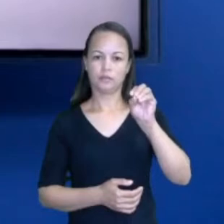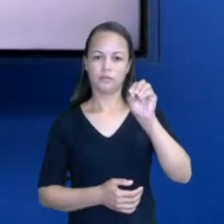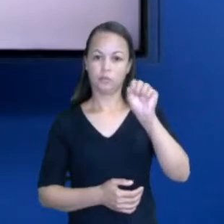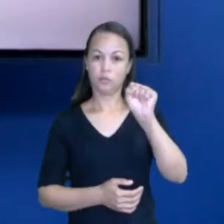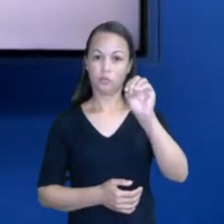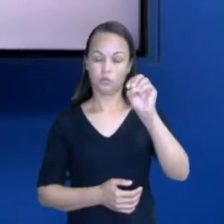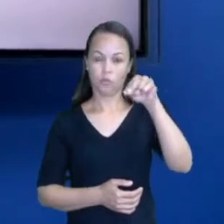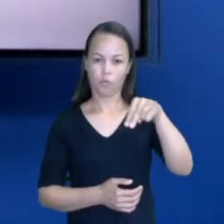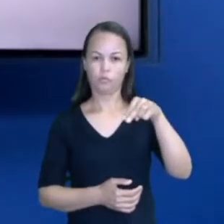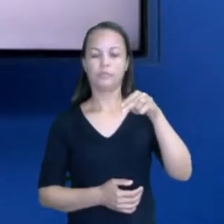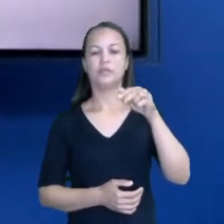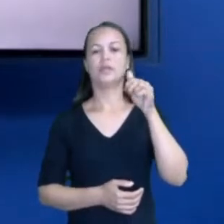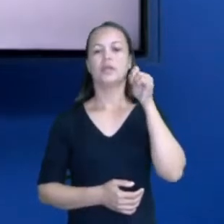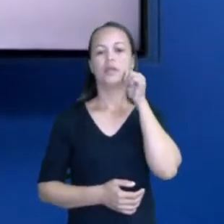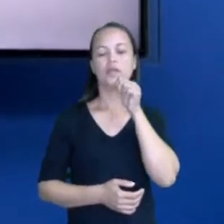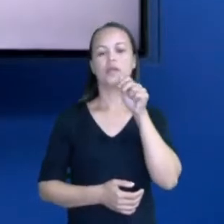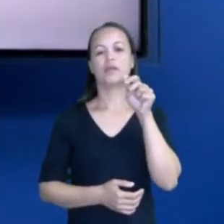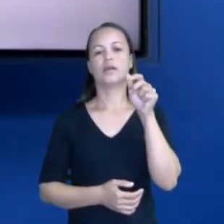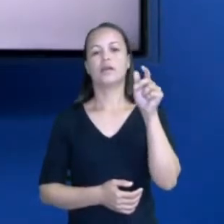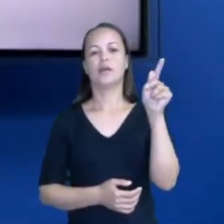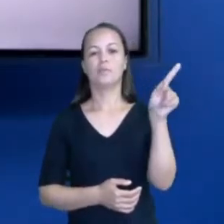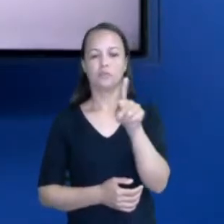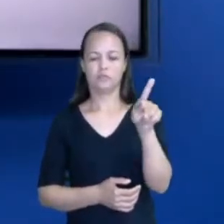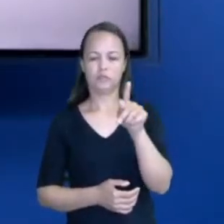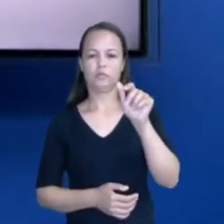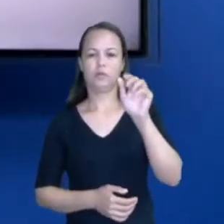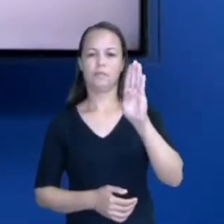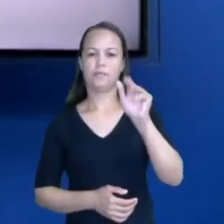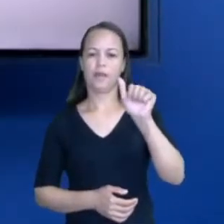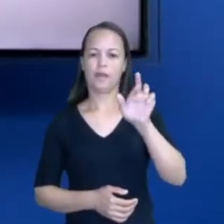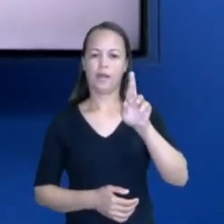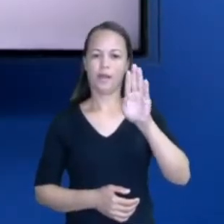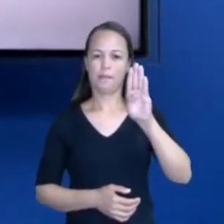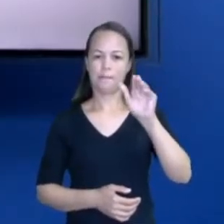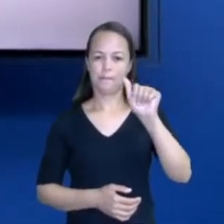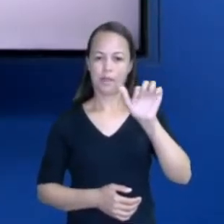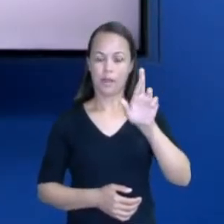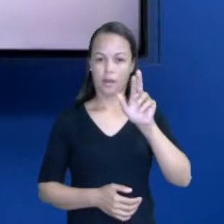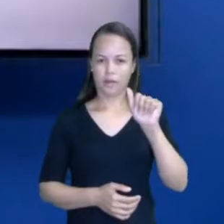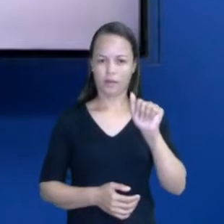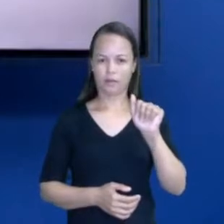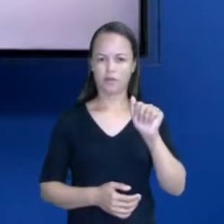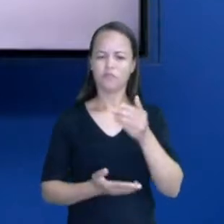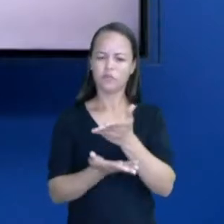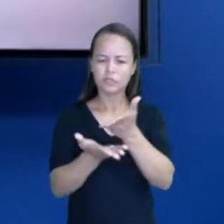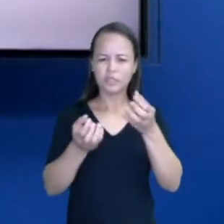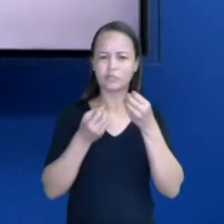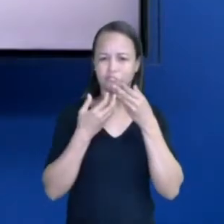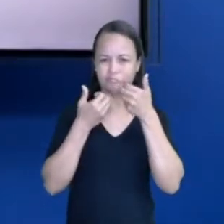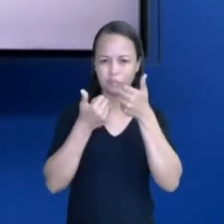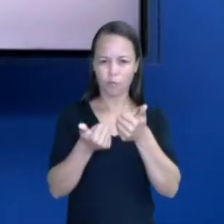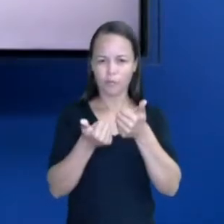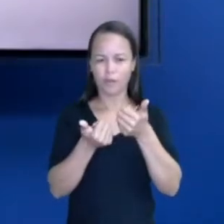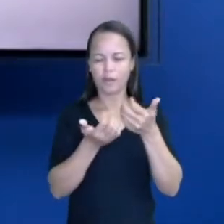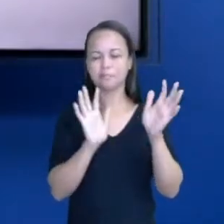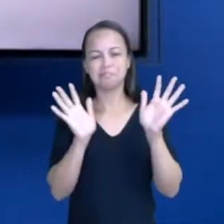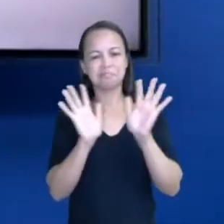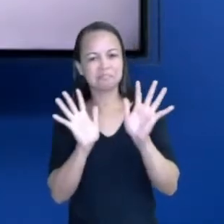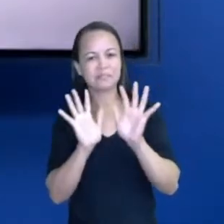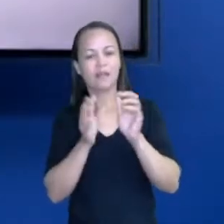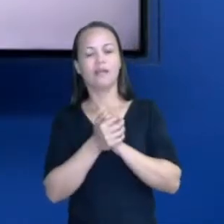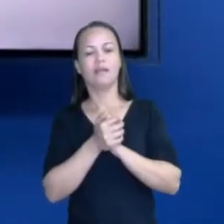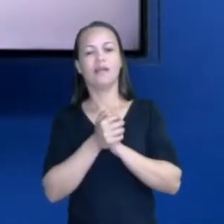Fala, meu caro coleguinha do segundo ano. Você está bem? Eu espero que sim. Lembra que na nossa última aula